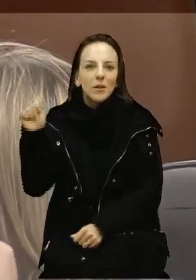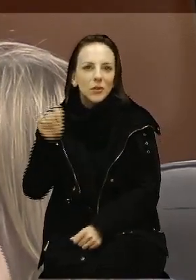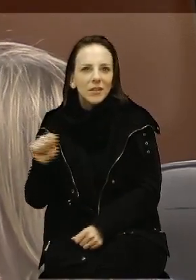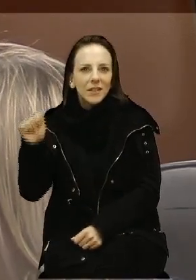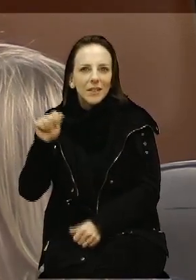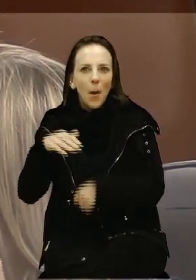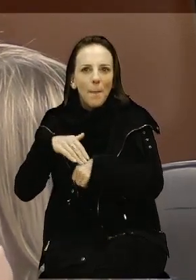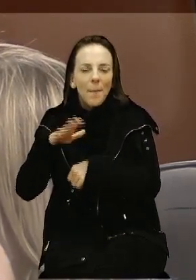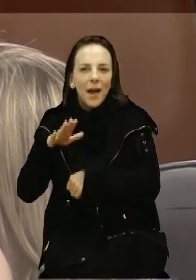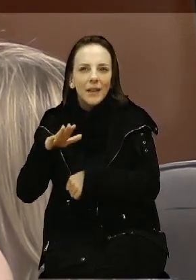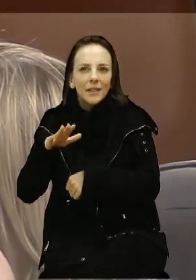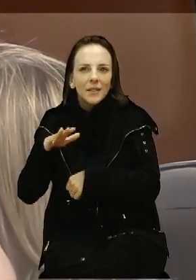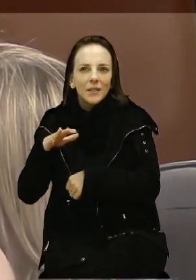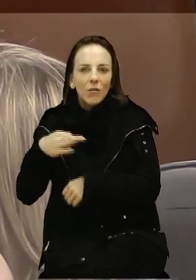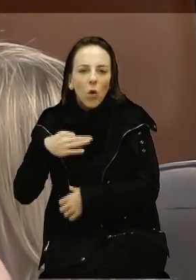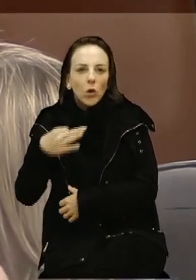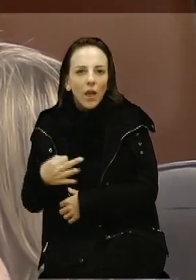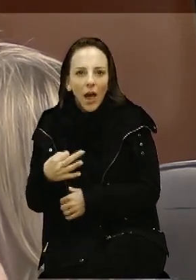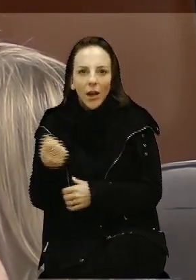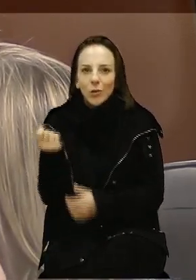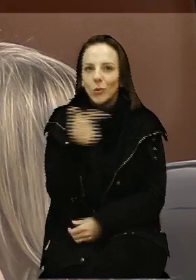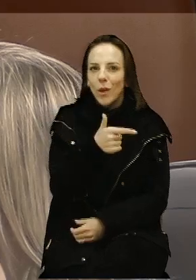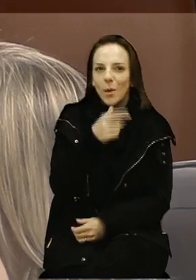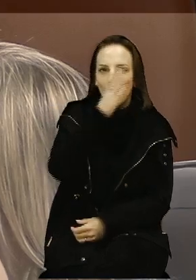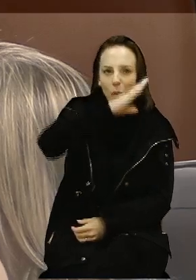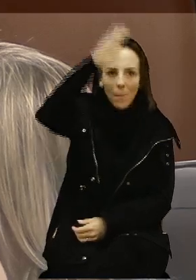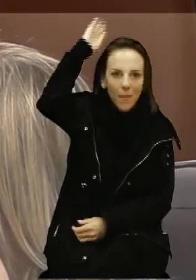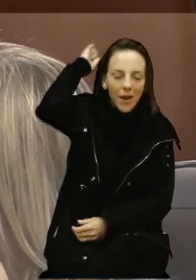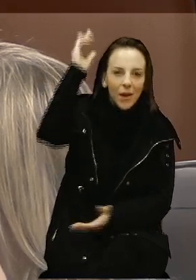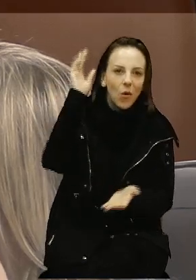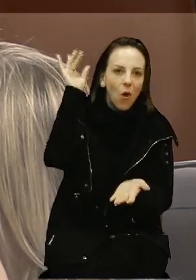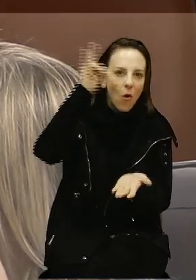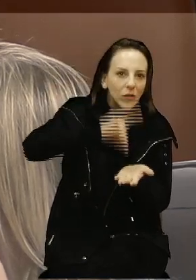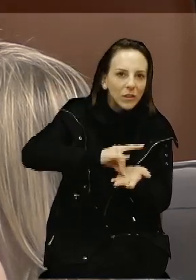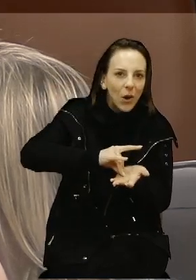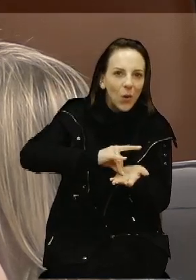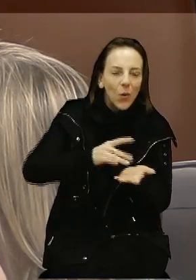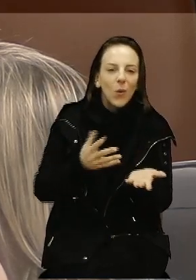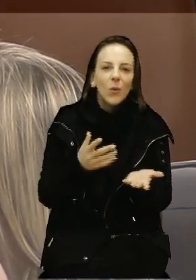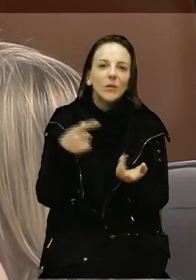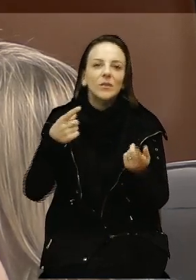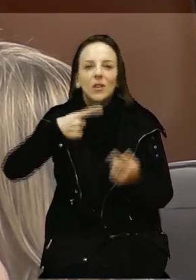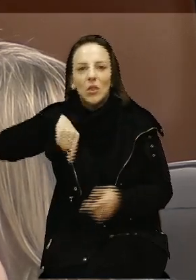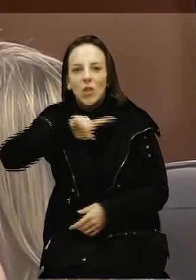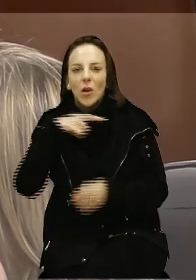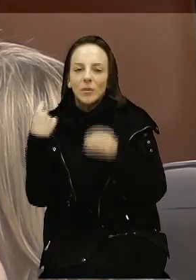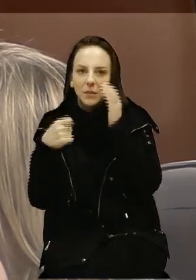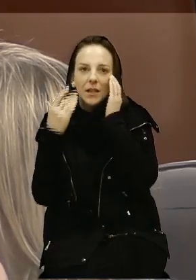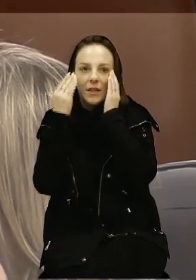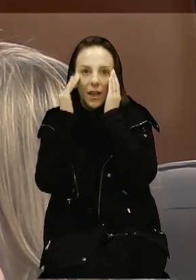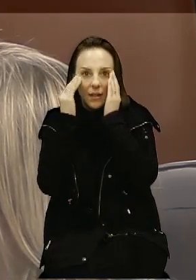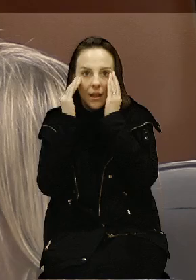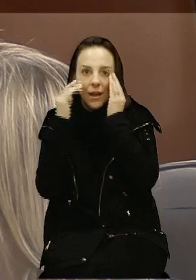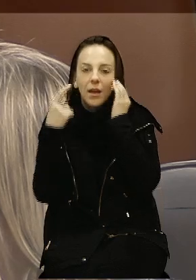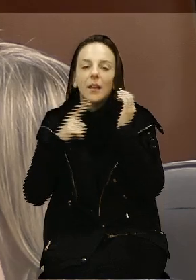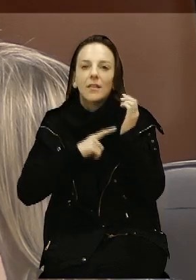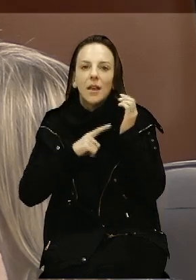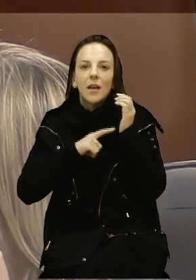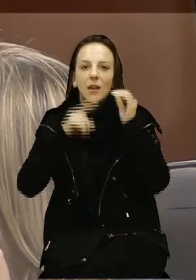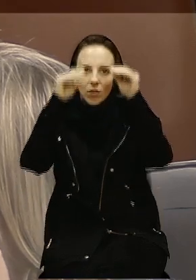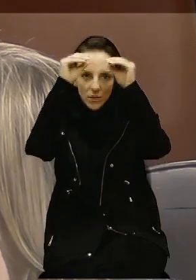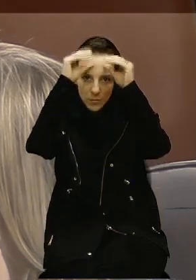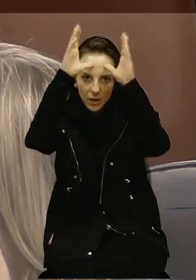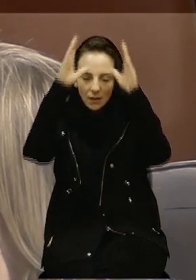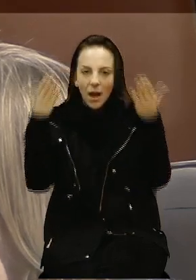voluntários que bombeiros? Então, a gente tem que entender, ter o conhecimento, né? Até porque agora tem recursos públicos, através de